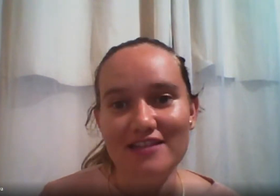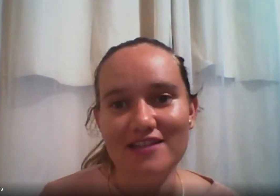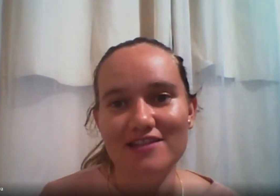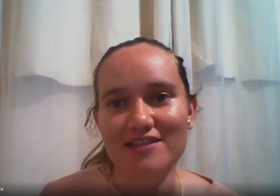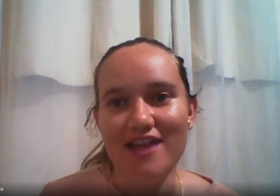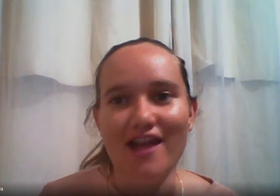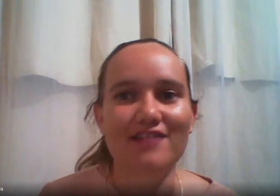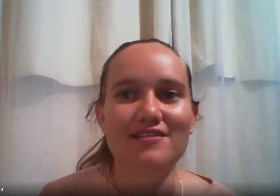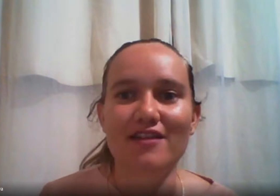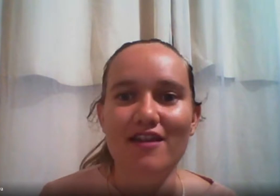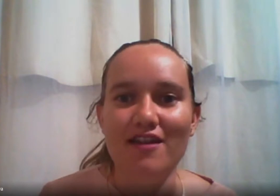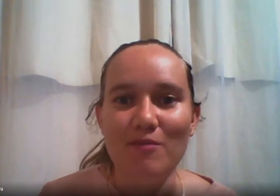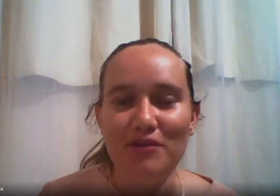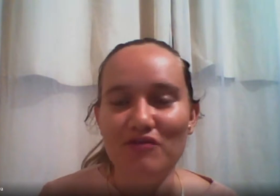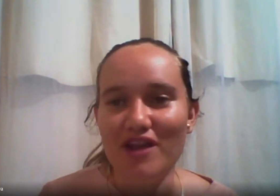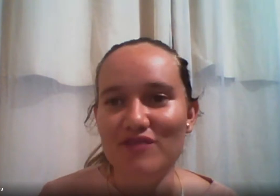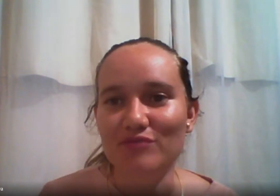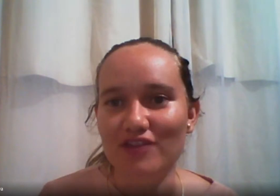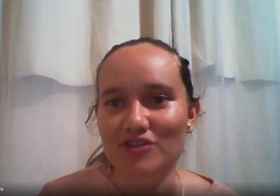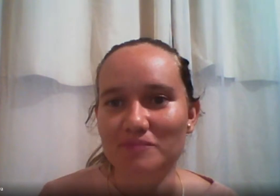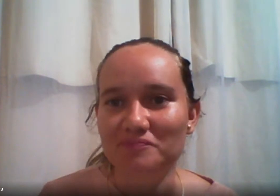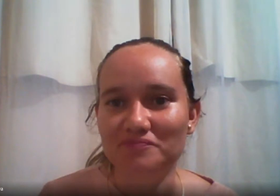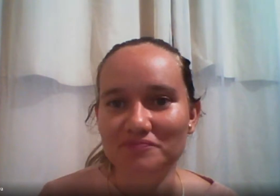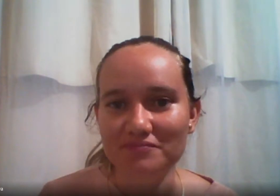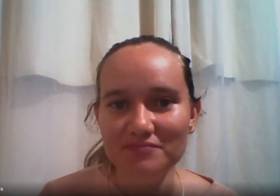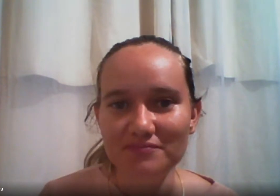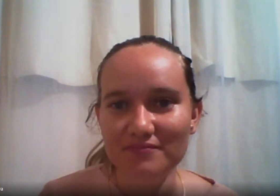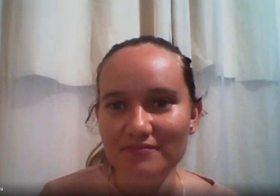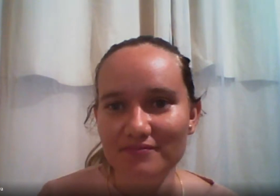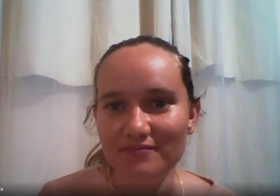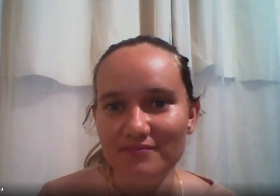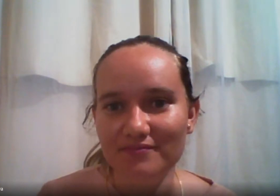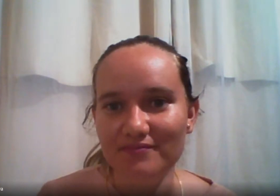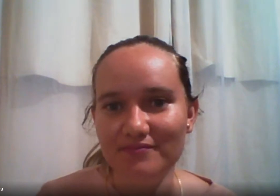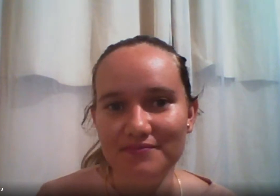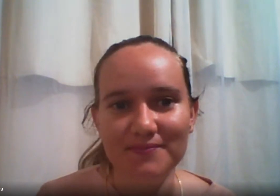da escrita de sinais, podem ficar à vontade.